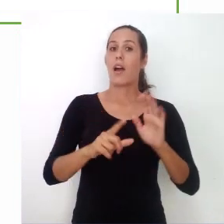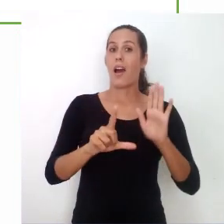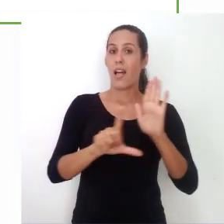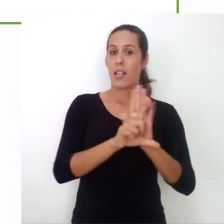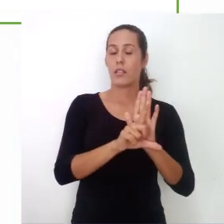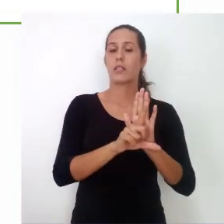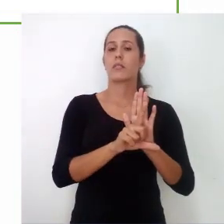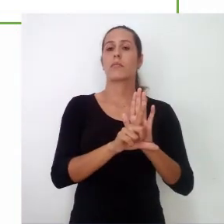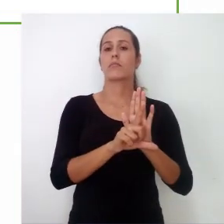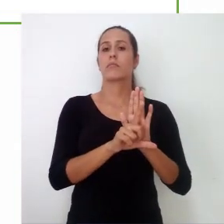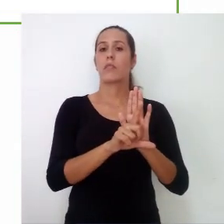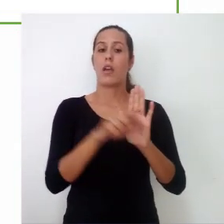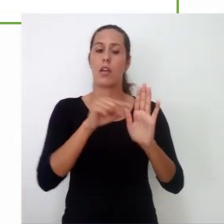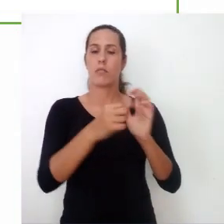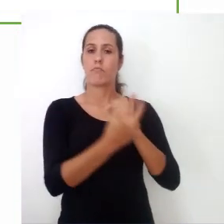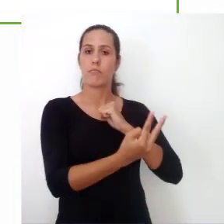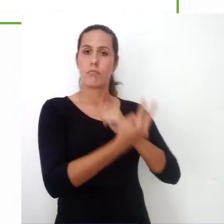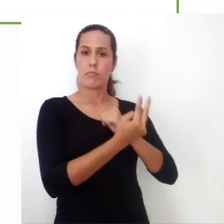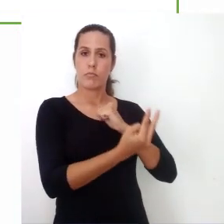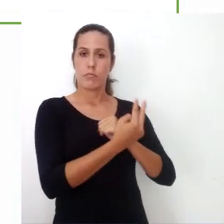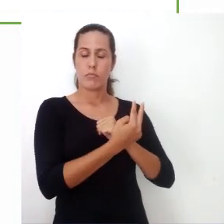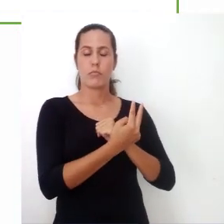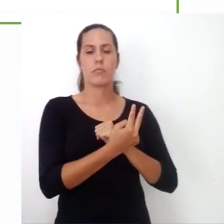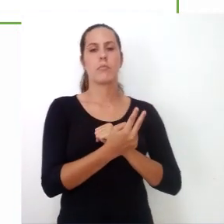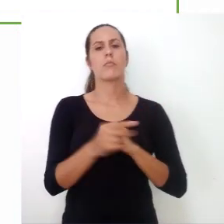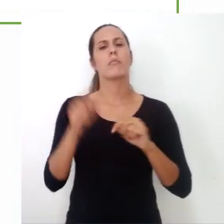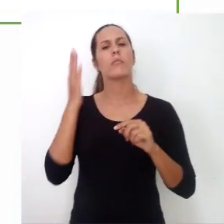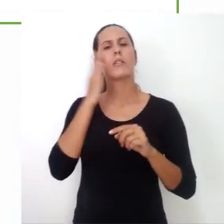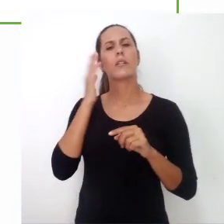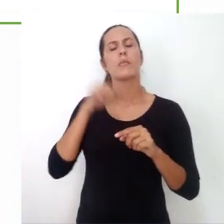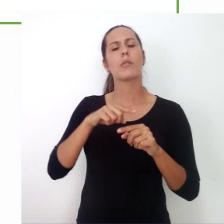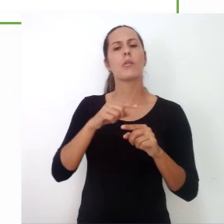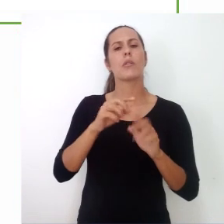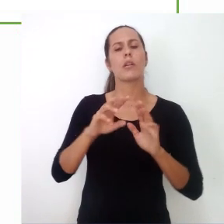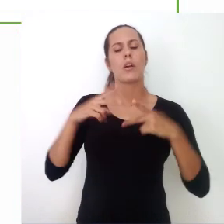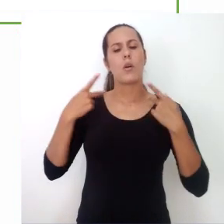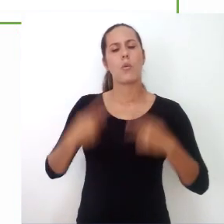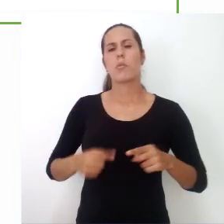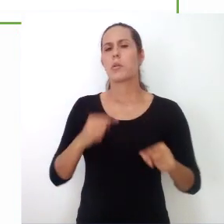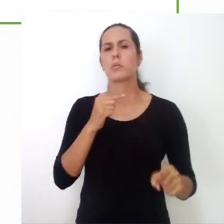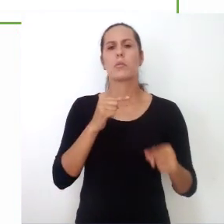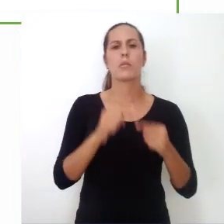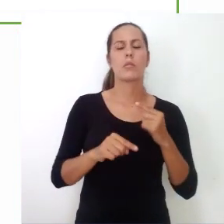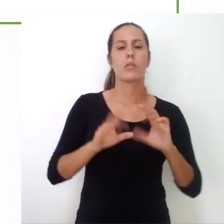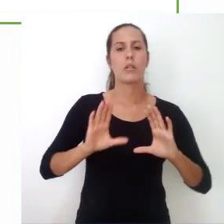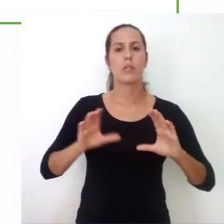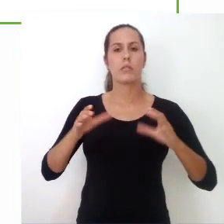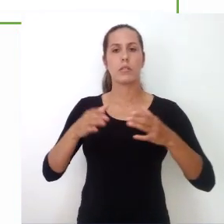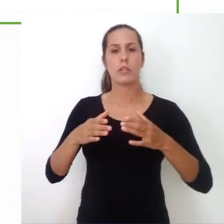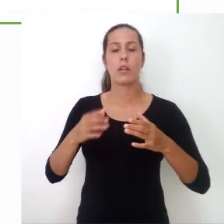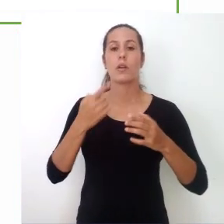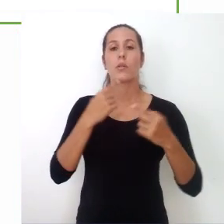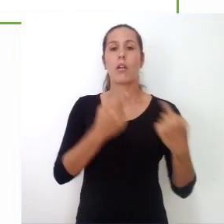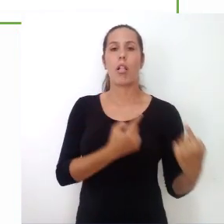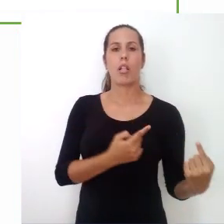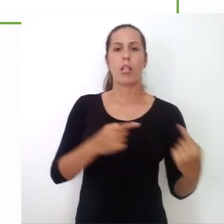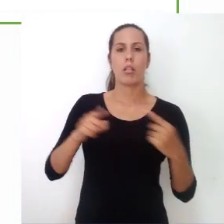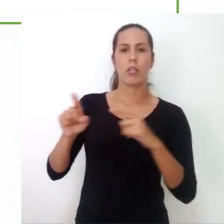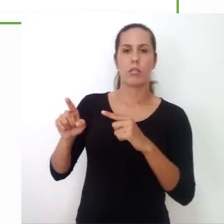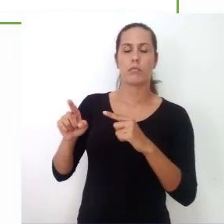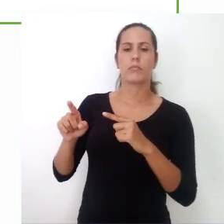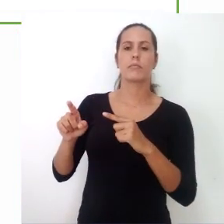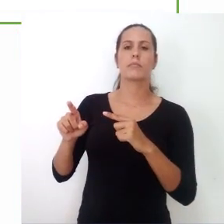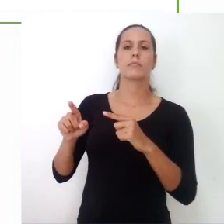aí, a lei, para que o ser humano não seja compelido, como último recurso, à rebelião contra a tirania